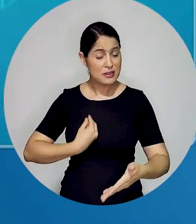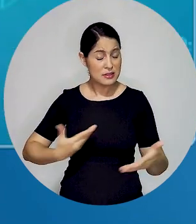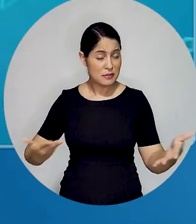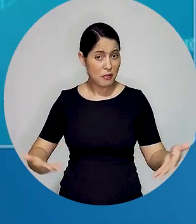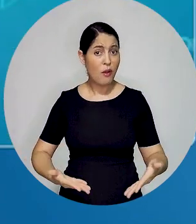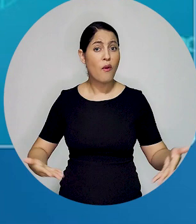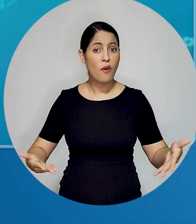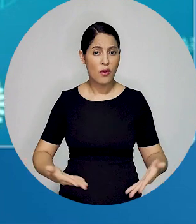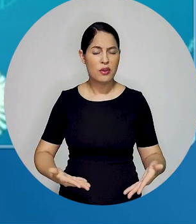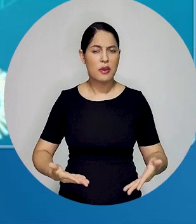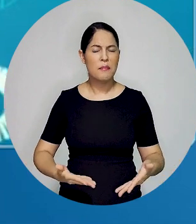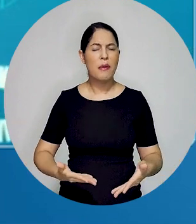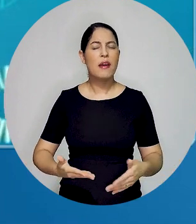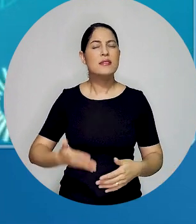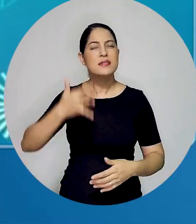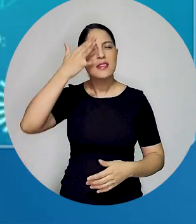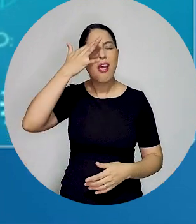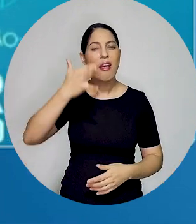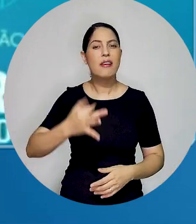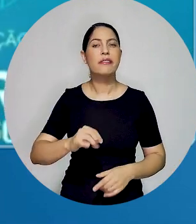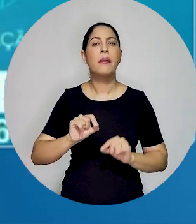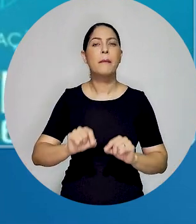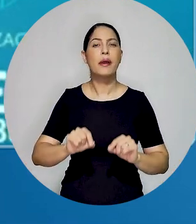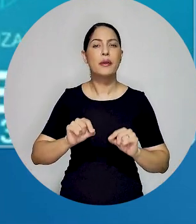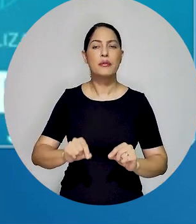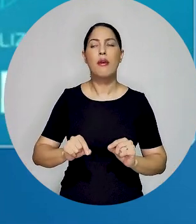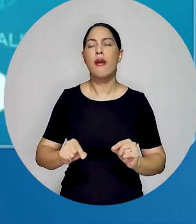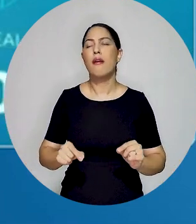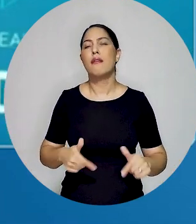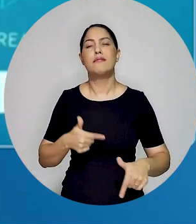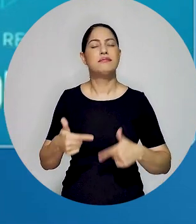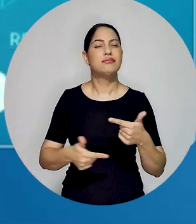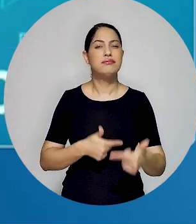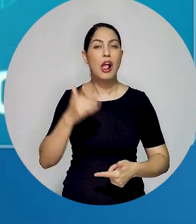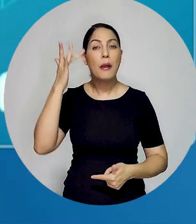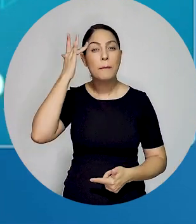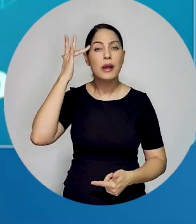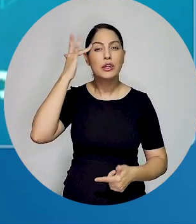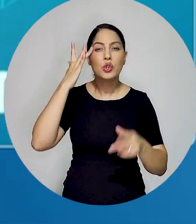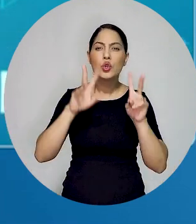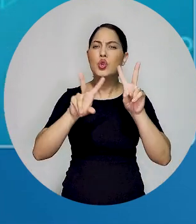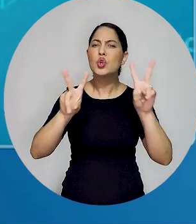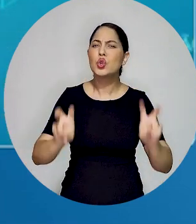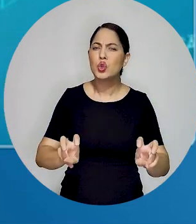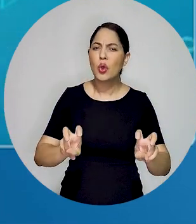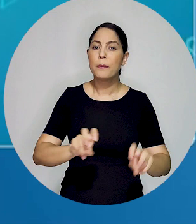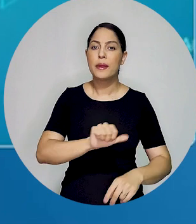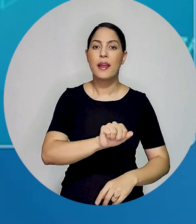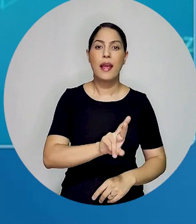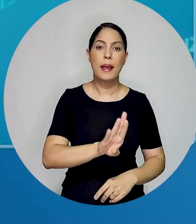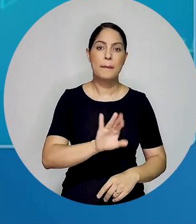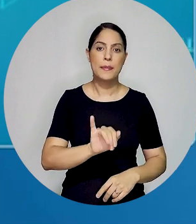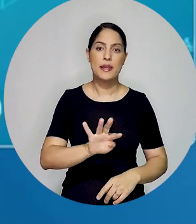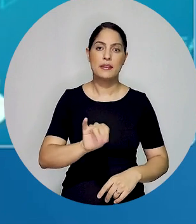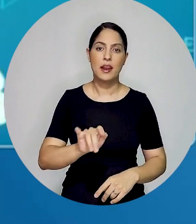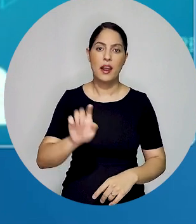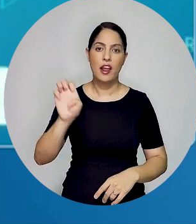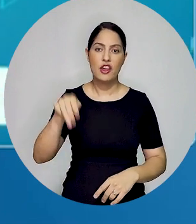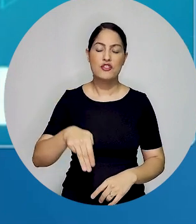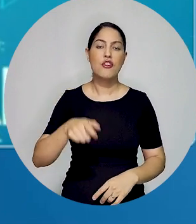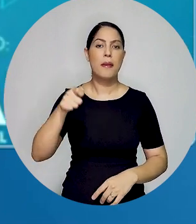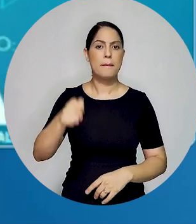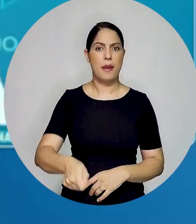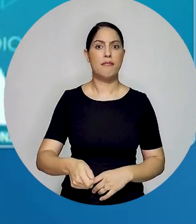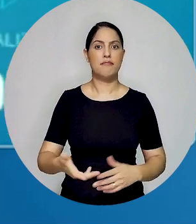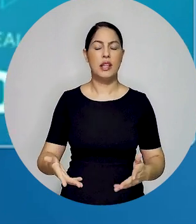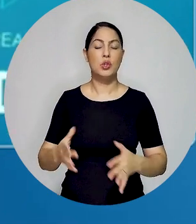evento com a convicção de que aqui sairão não apenas grandes contributos para o amadurecimento do termo